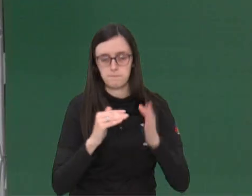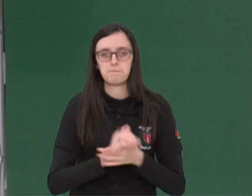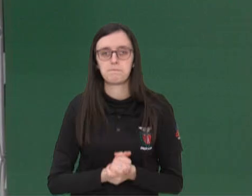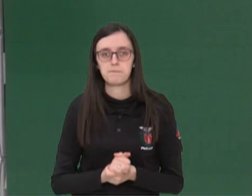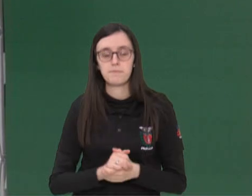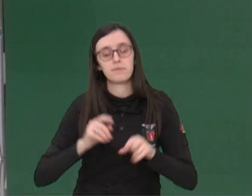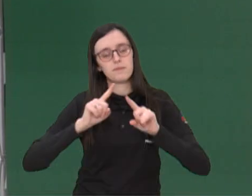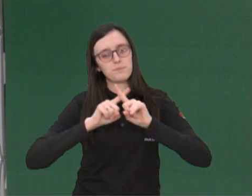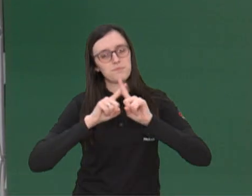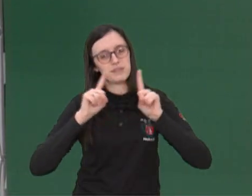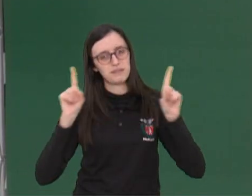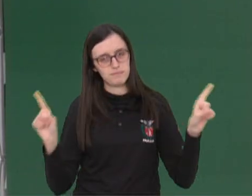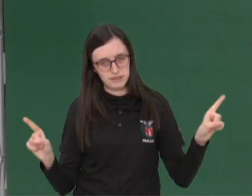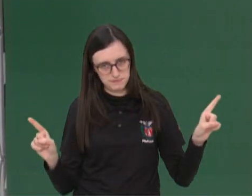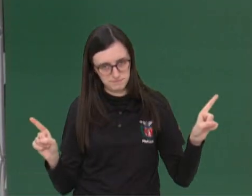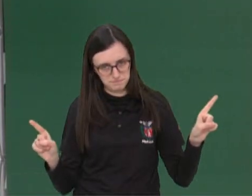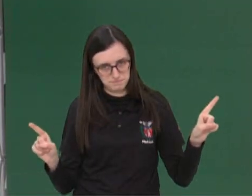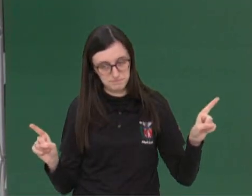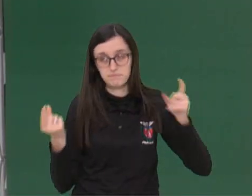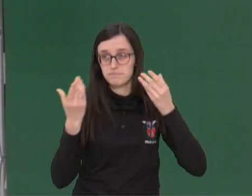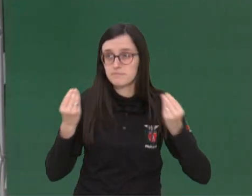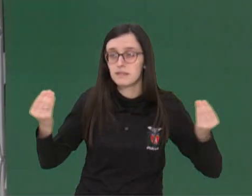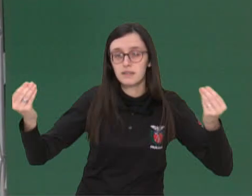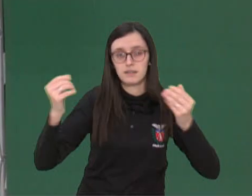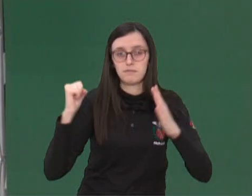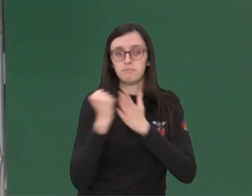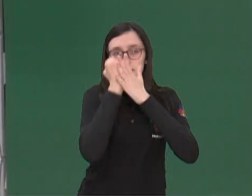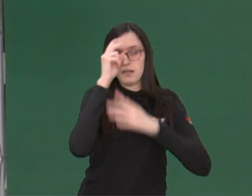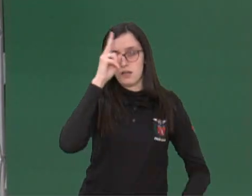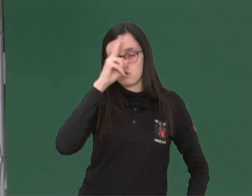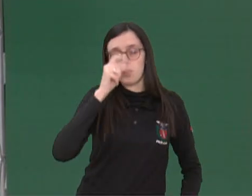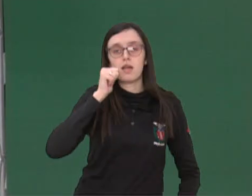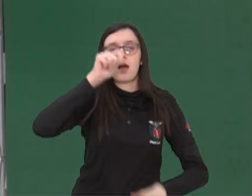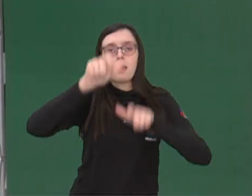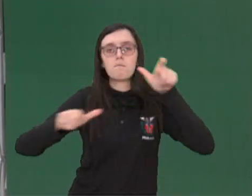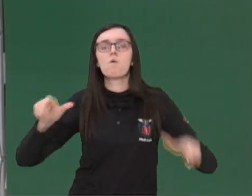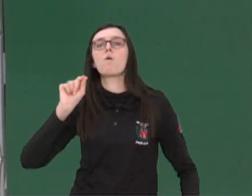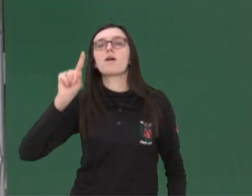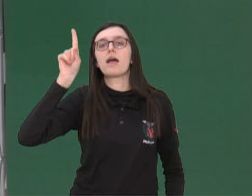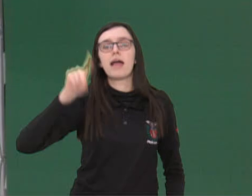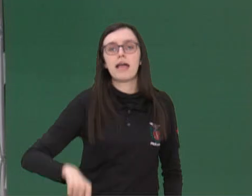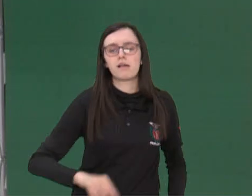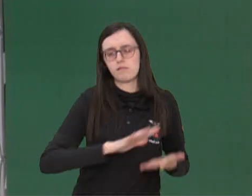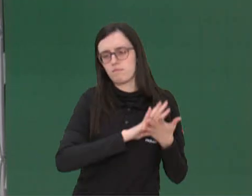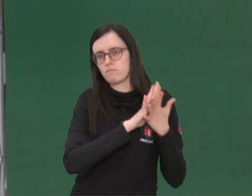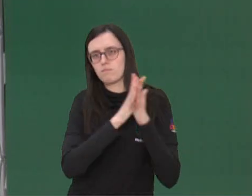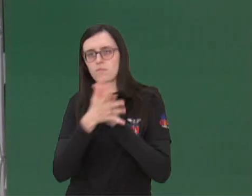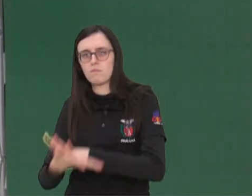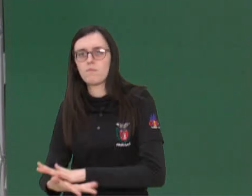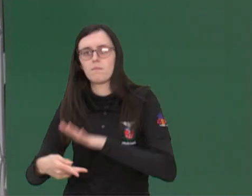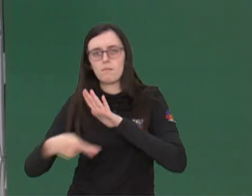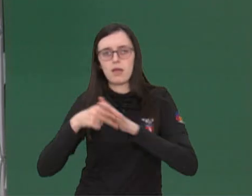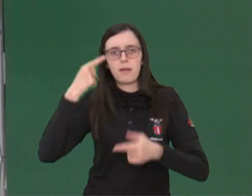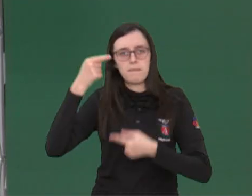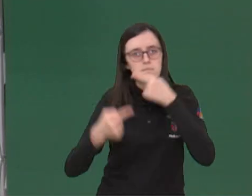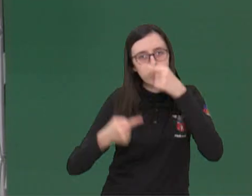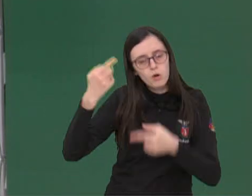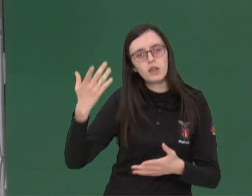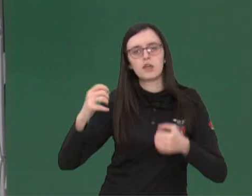mundial. Mas em boa parte da história, as mulheres estiveram excluídas da política,